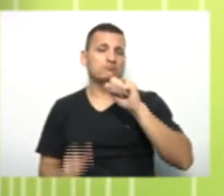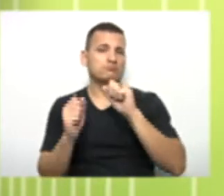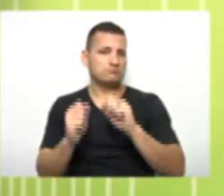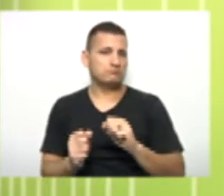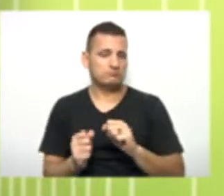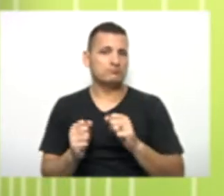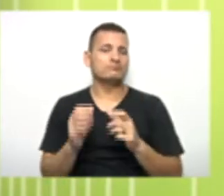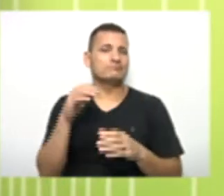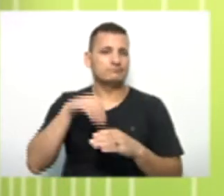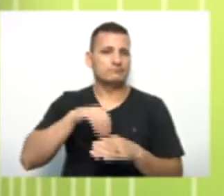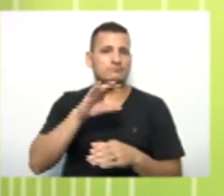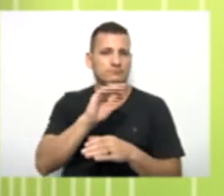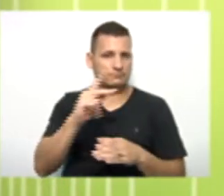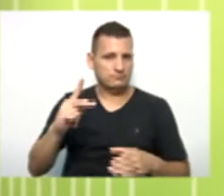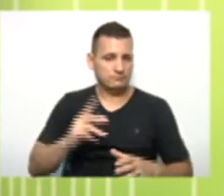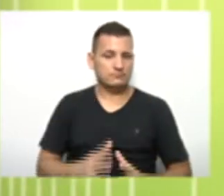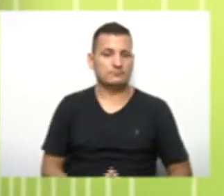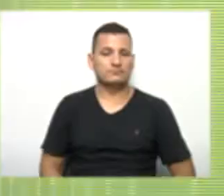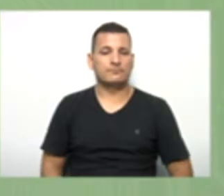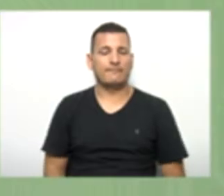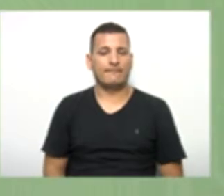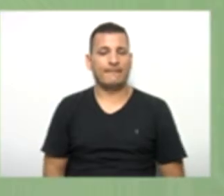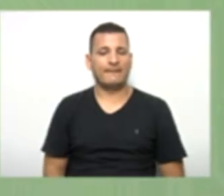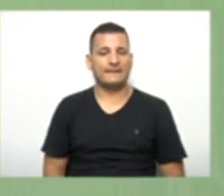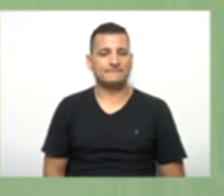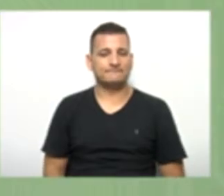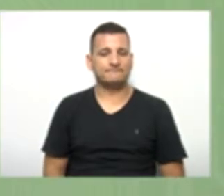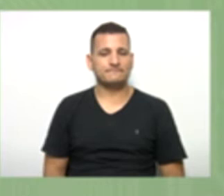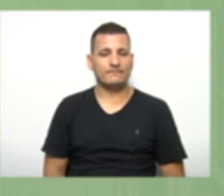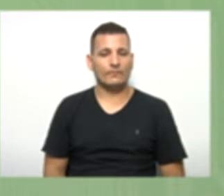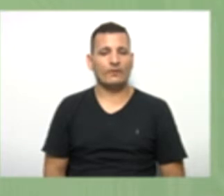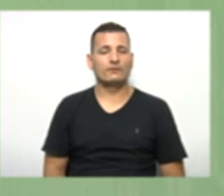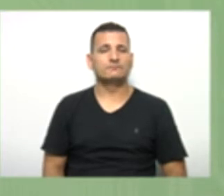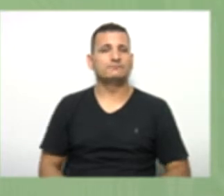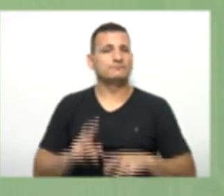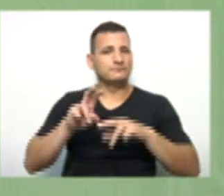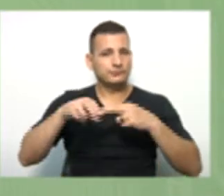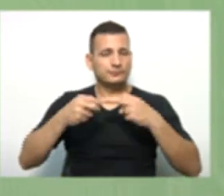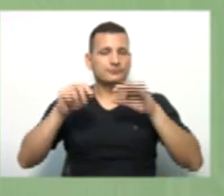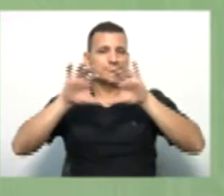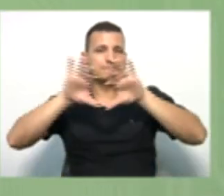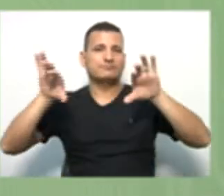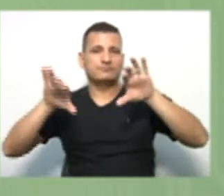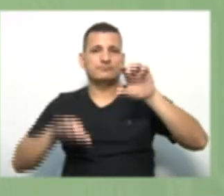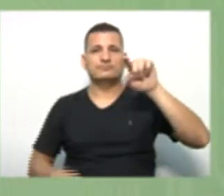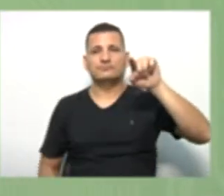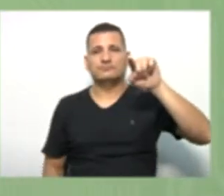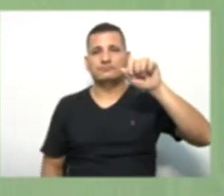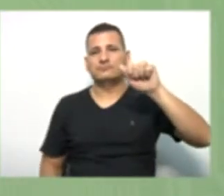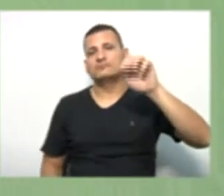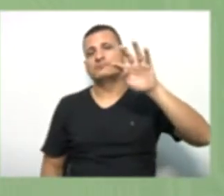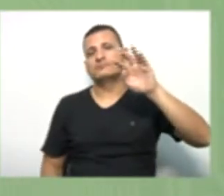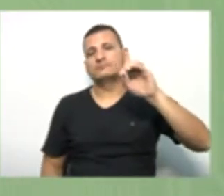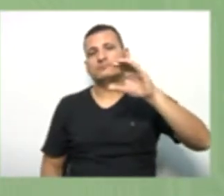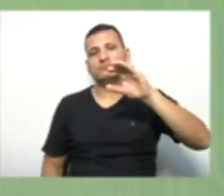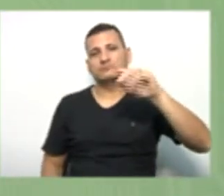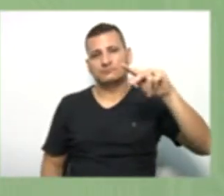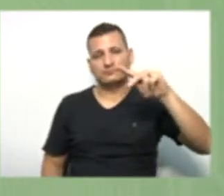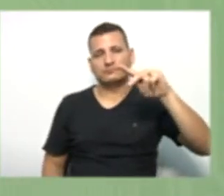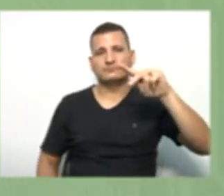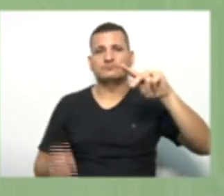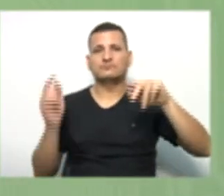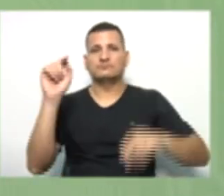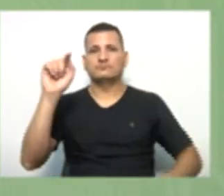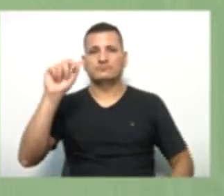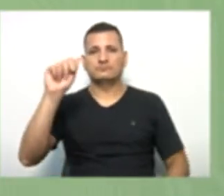acontecer nas cooperativas. Então, nós temos aqui, por isso, essa separação, ó, na demonstração de sobras e perdas de